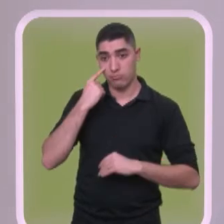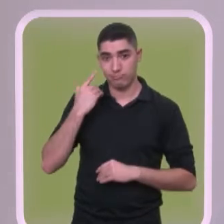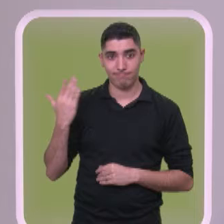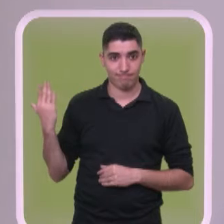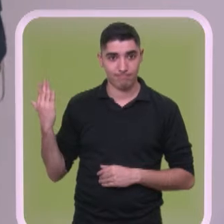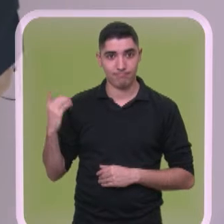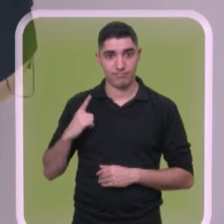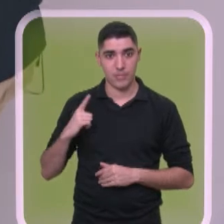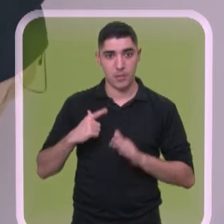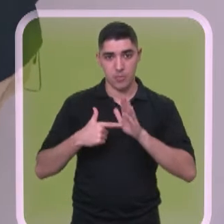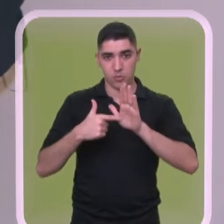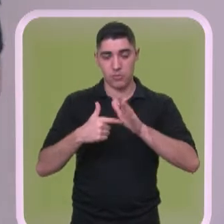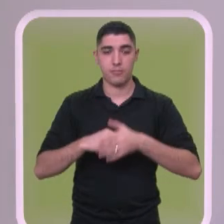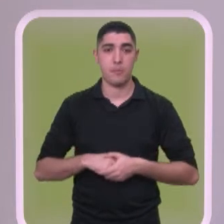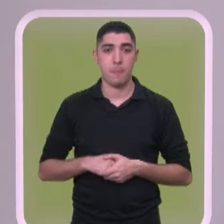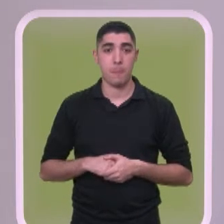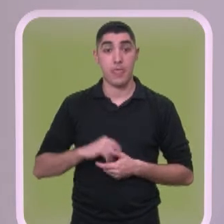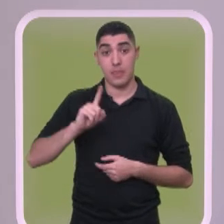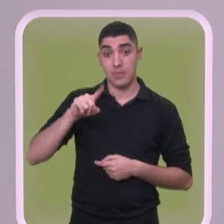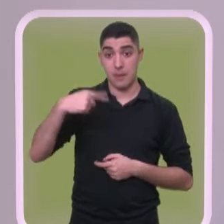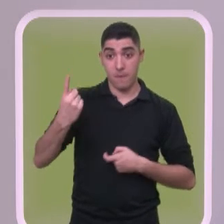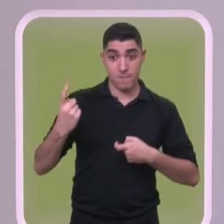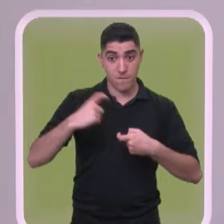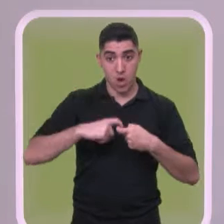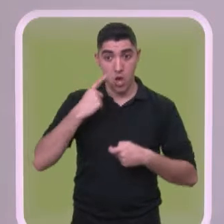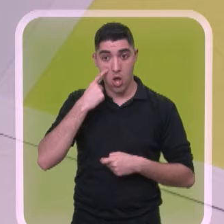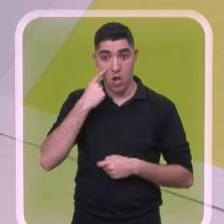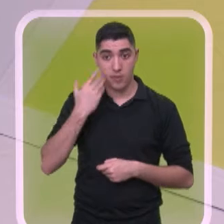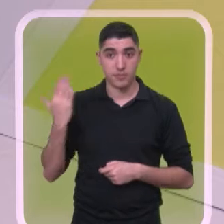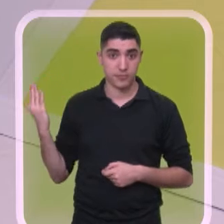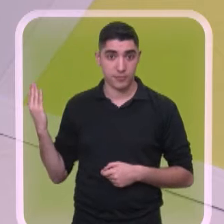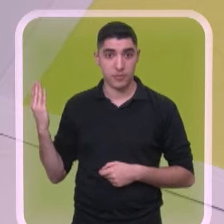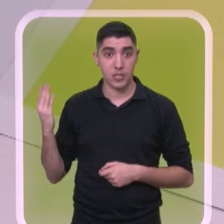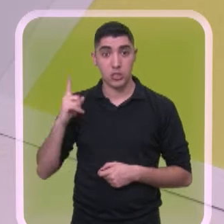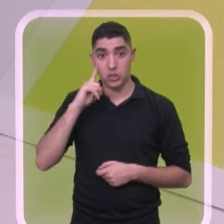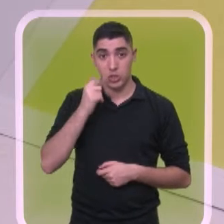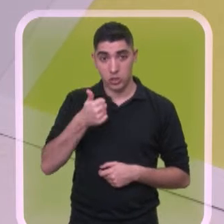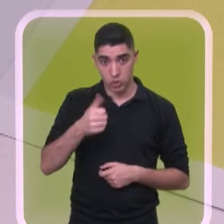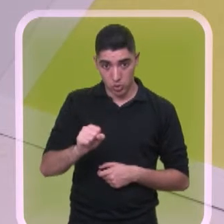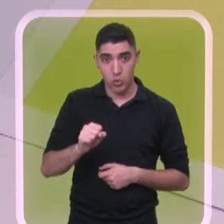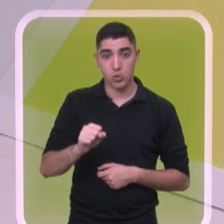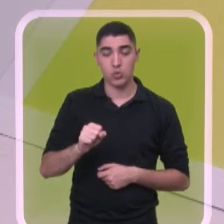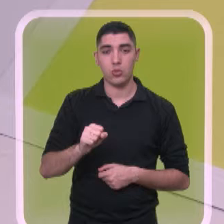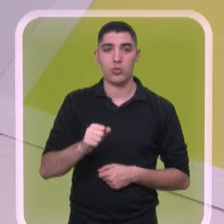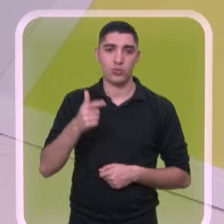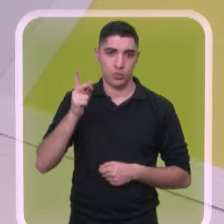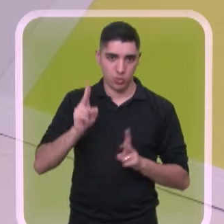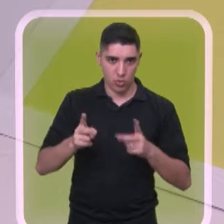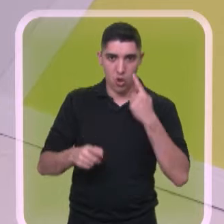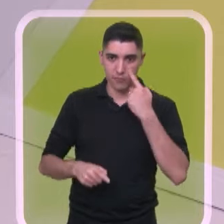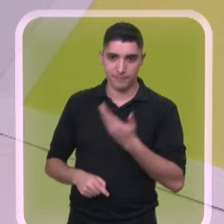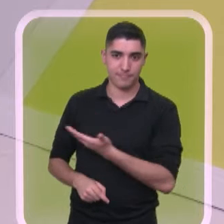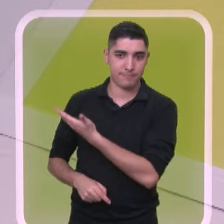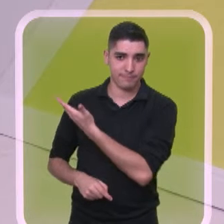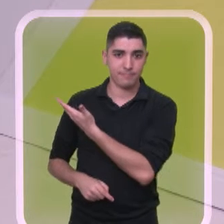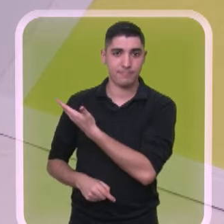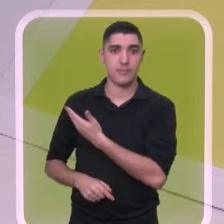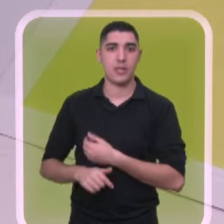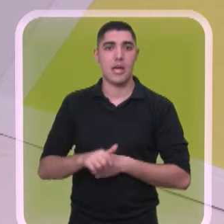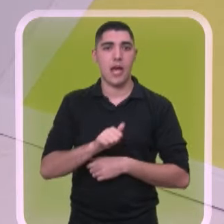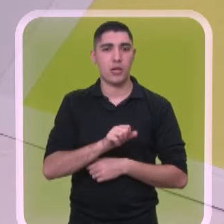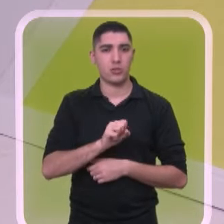jogos de volta agora da Liga Nacional. Olha lá, dia 18, Açoeva e Cascavel, 23, São José e